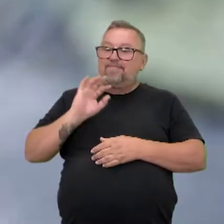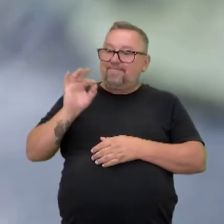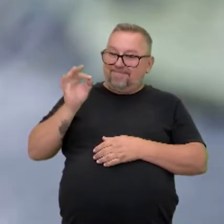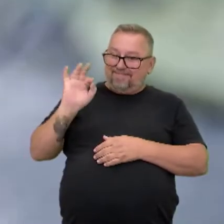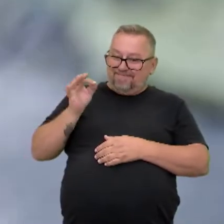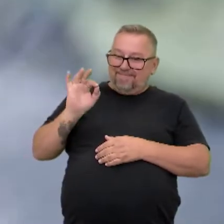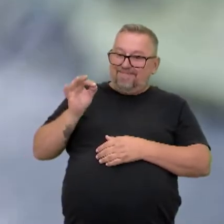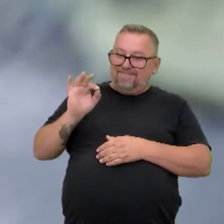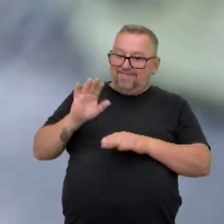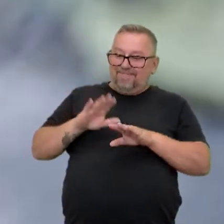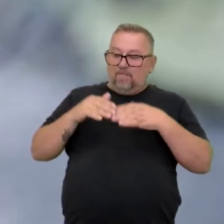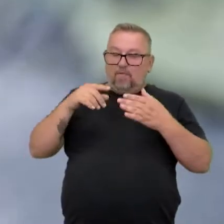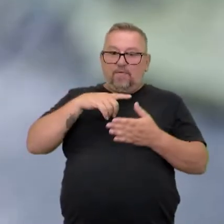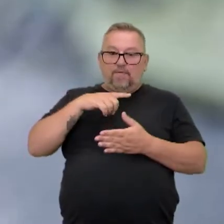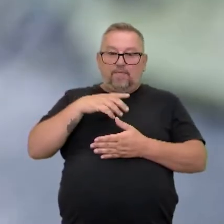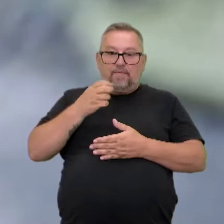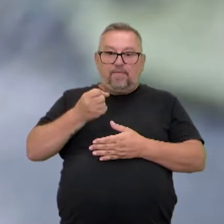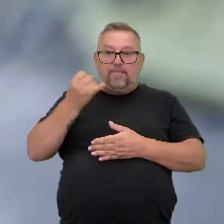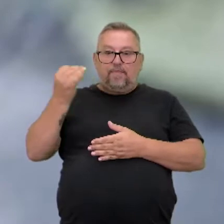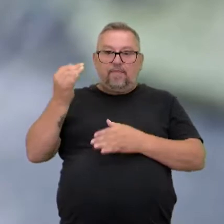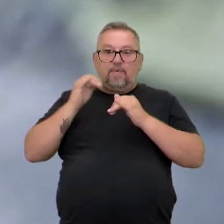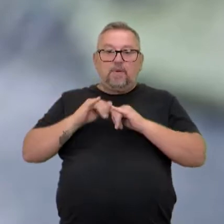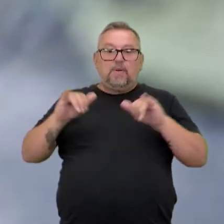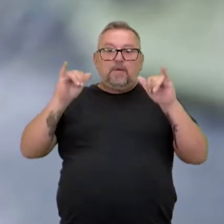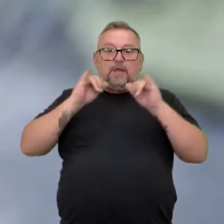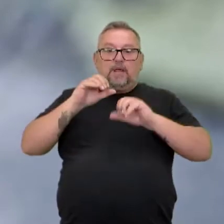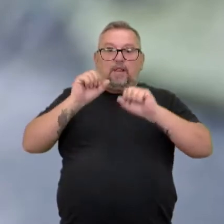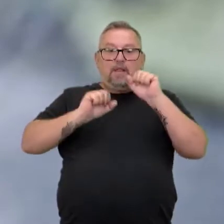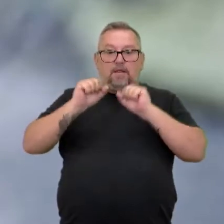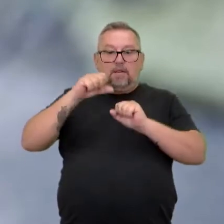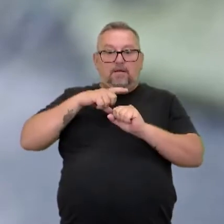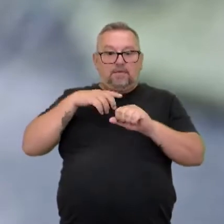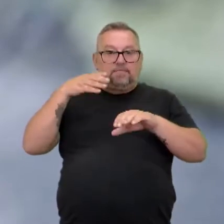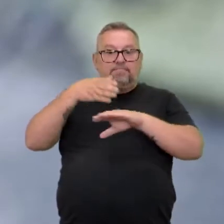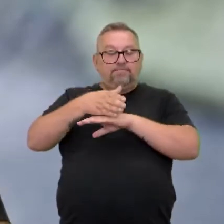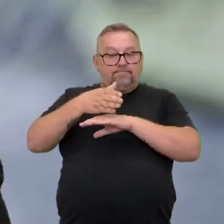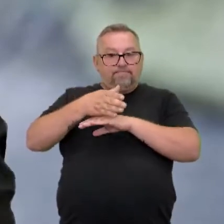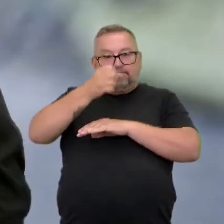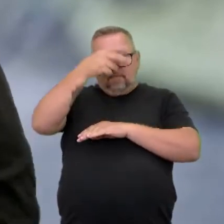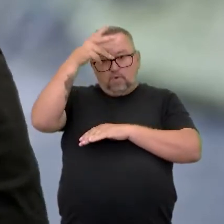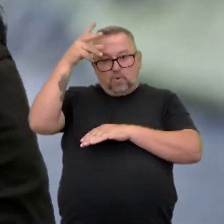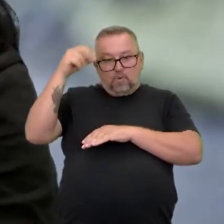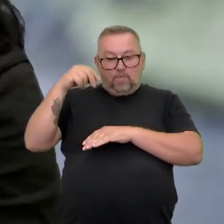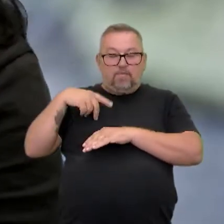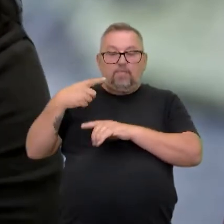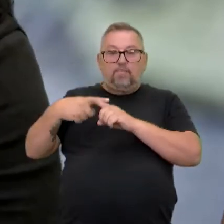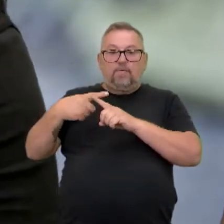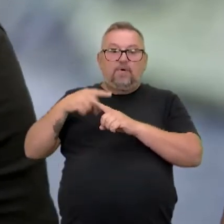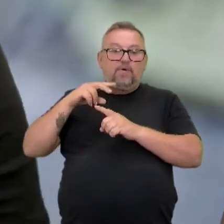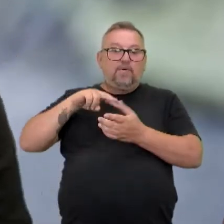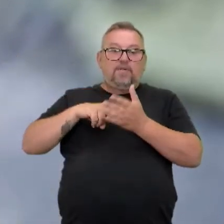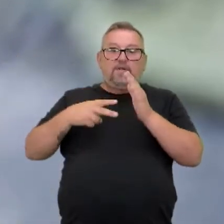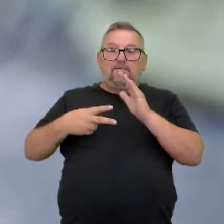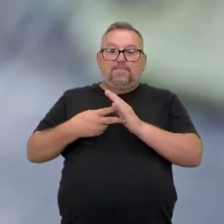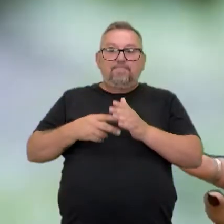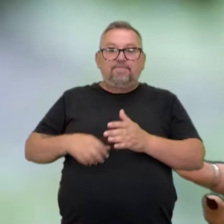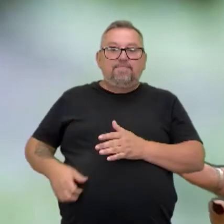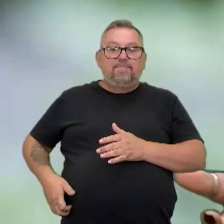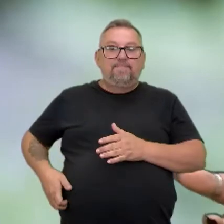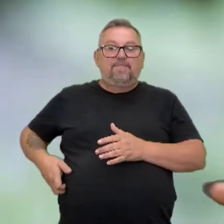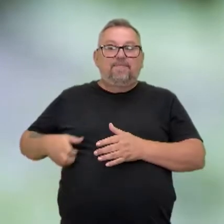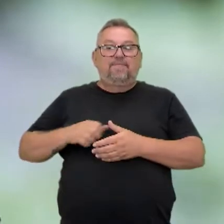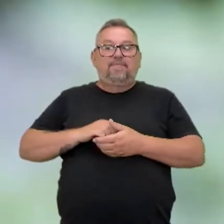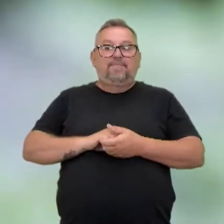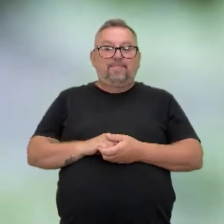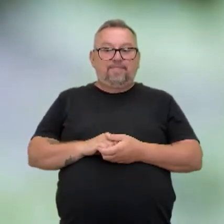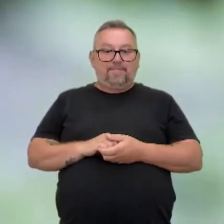aí é quando você tem, muitas vezes, propagandas de empresa que ela tem que vir a público e explicar o que ela queria dizer. Que, não, que foi mal interpretar,